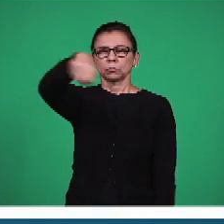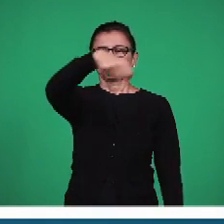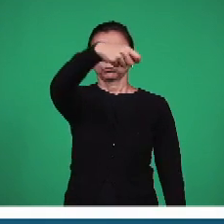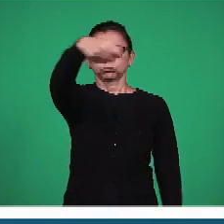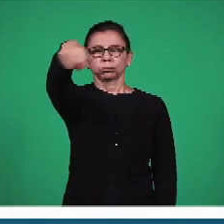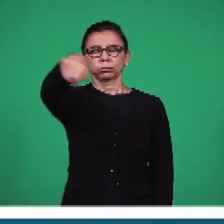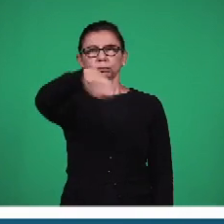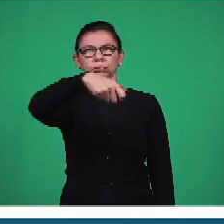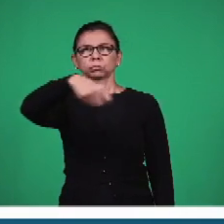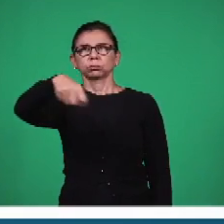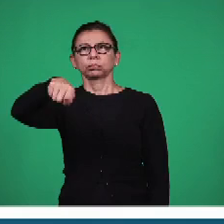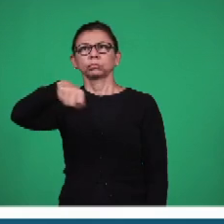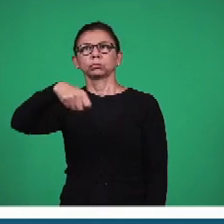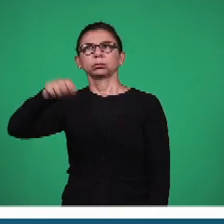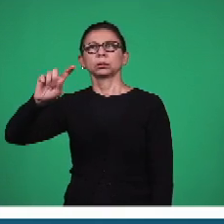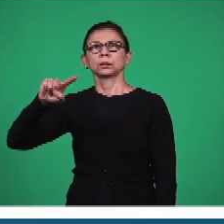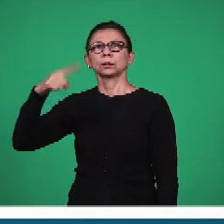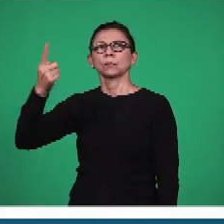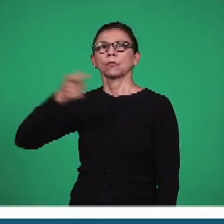vozes.